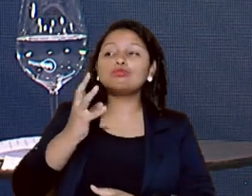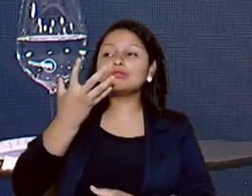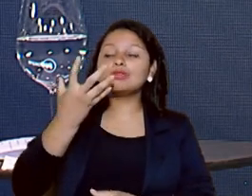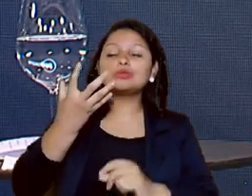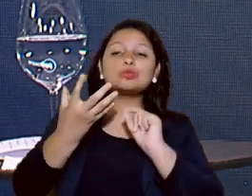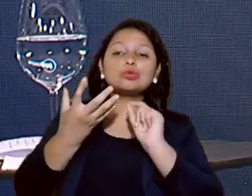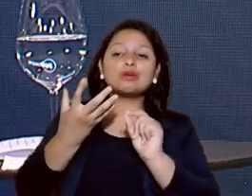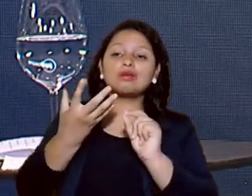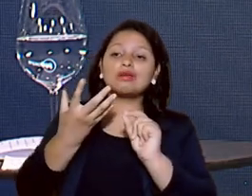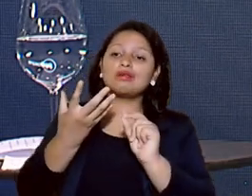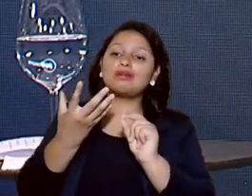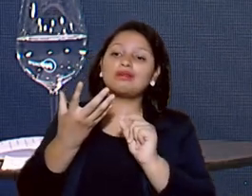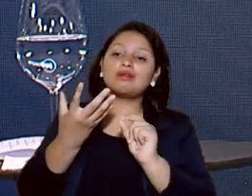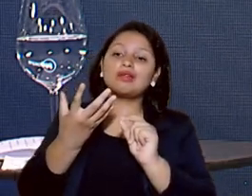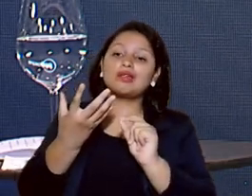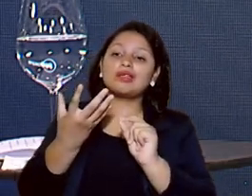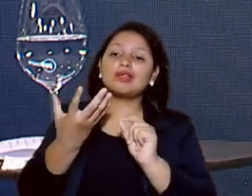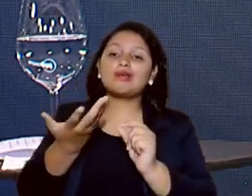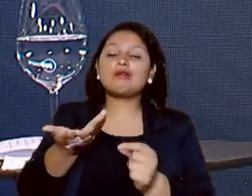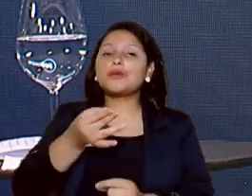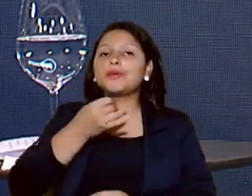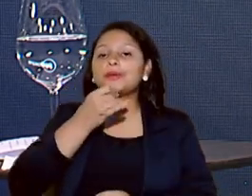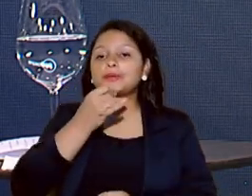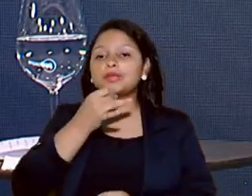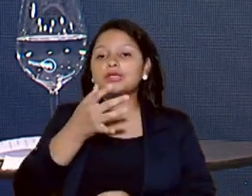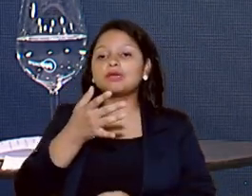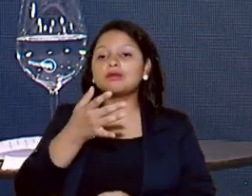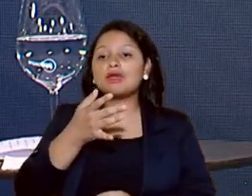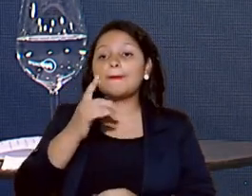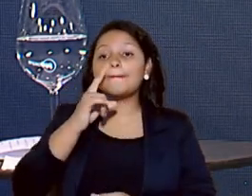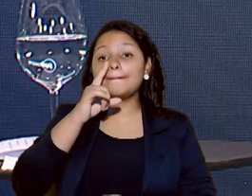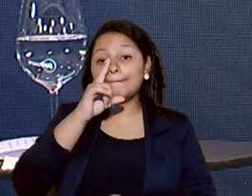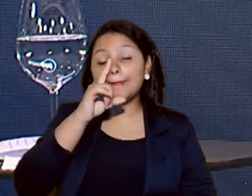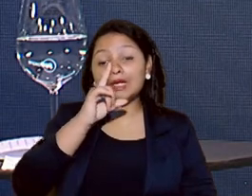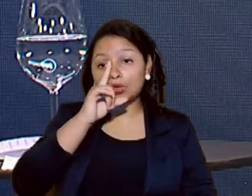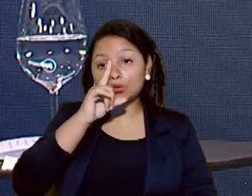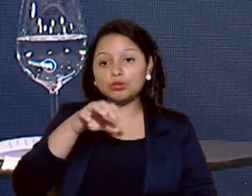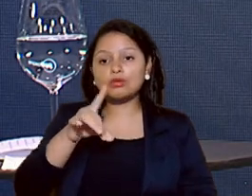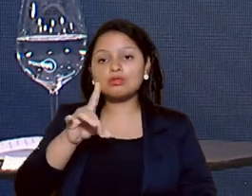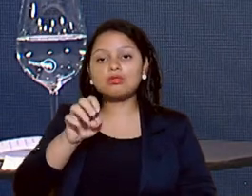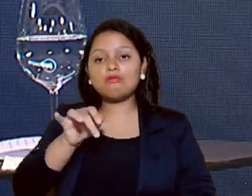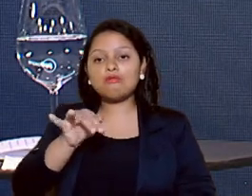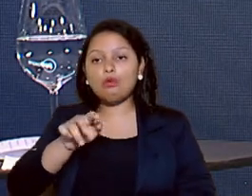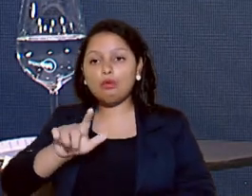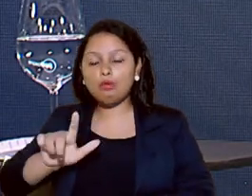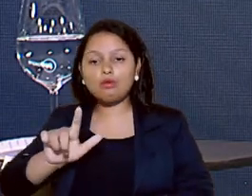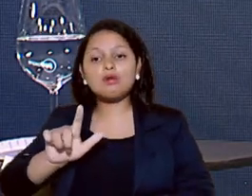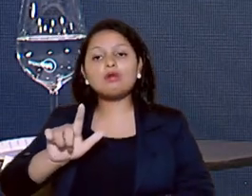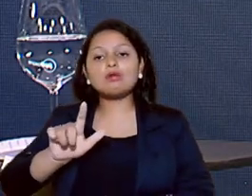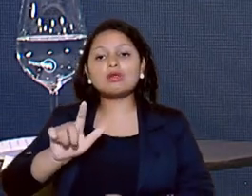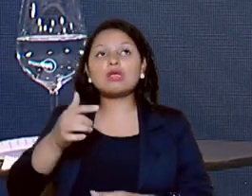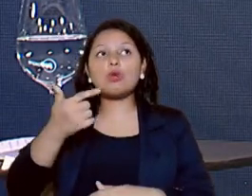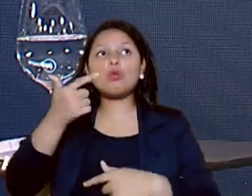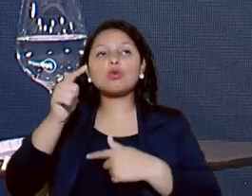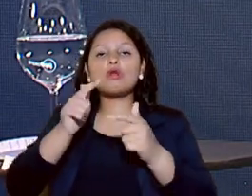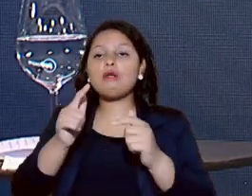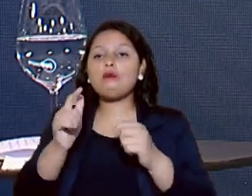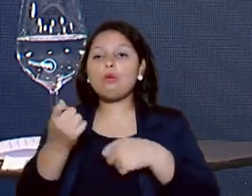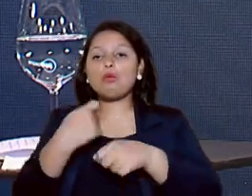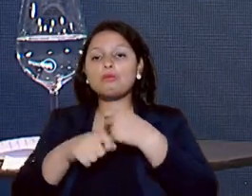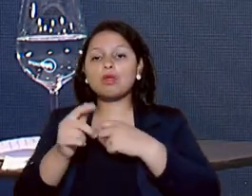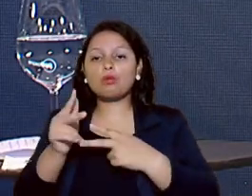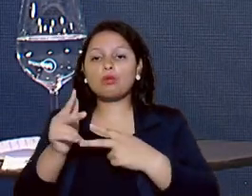características de risco de defort que você não vê nas economias envolvidas então o tornem diz assim ah o Brasil para